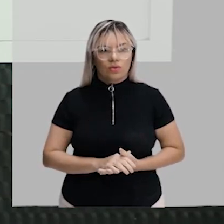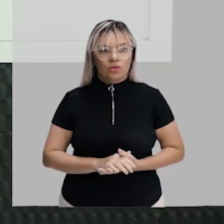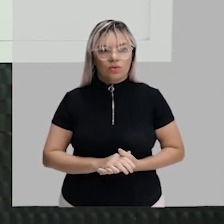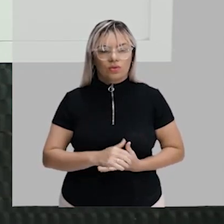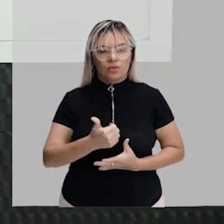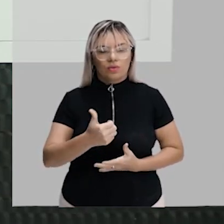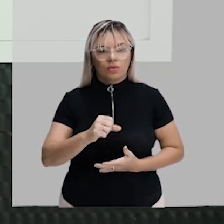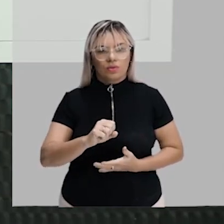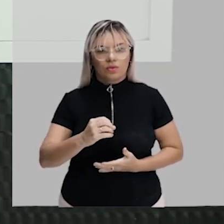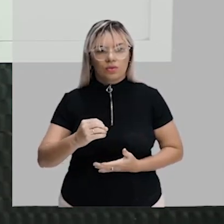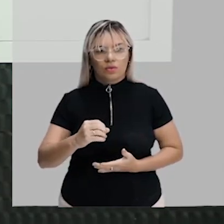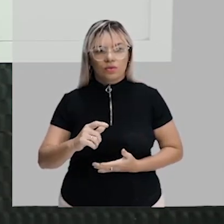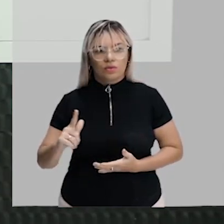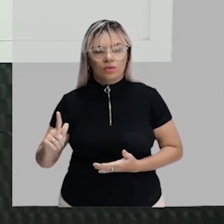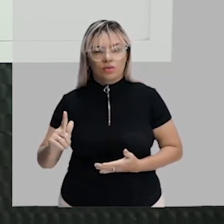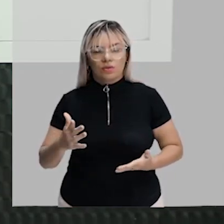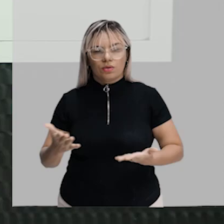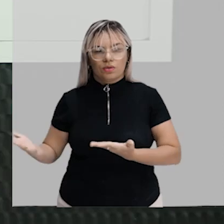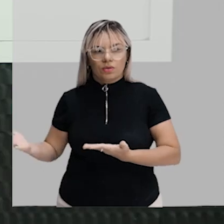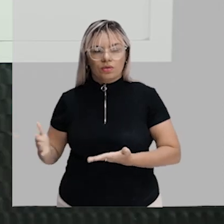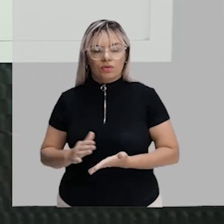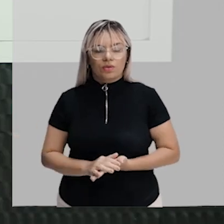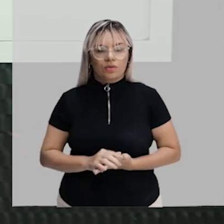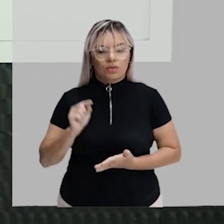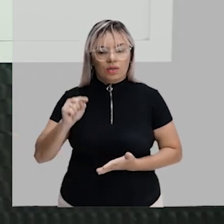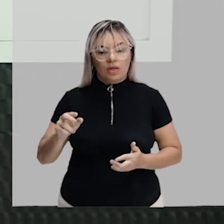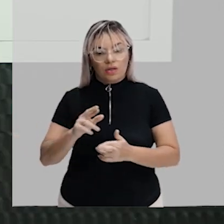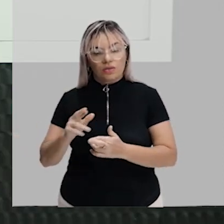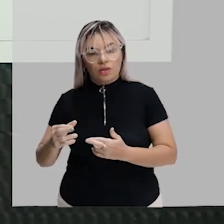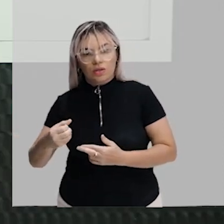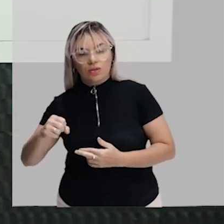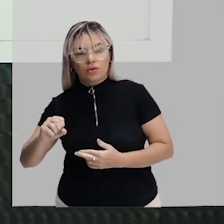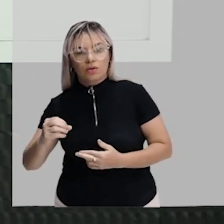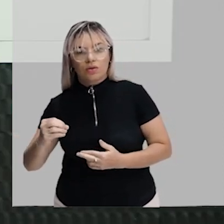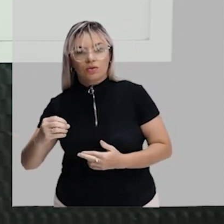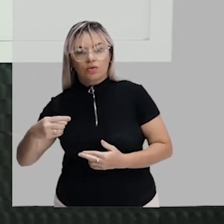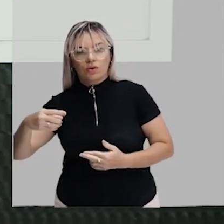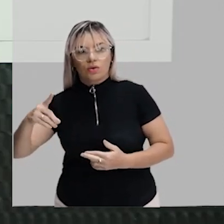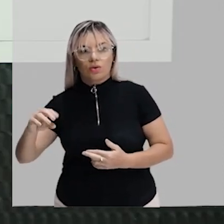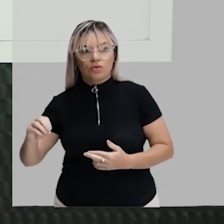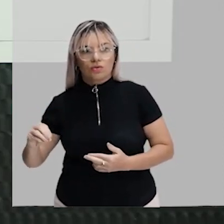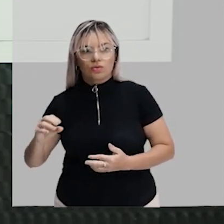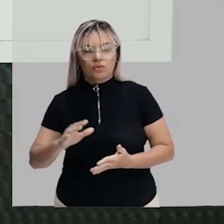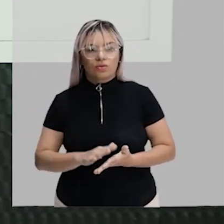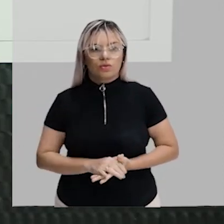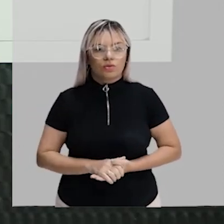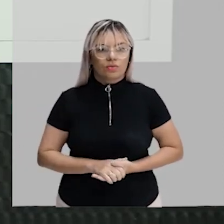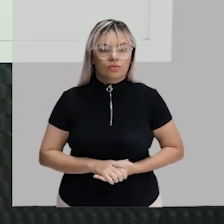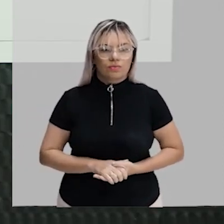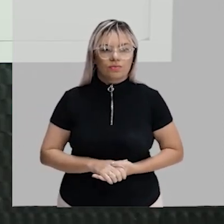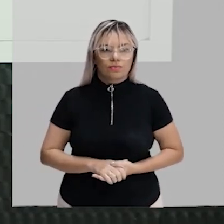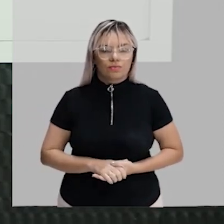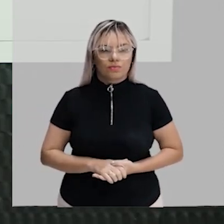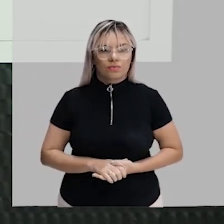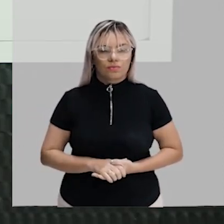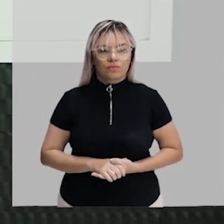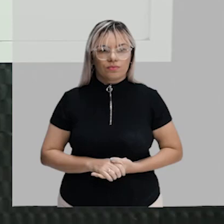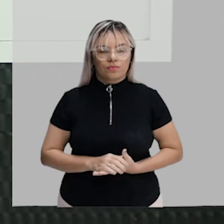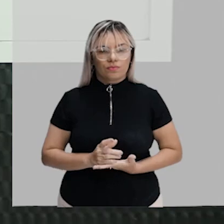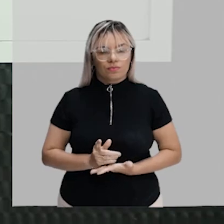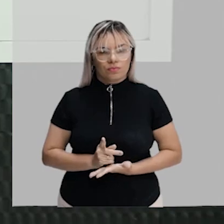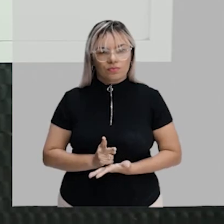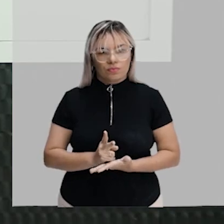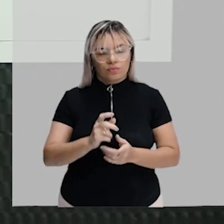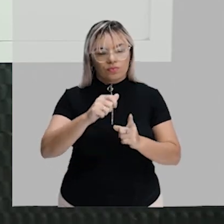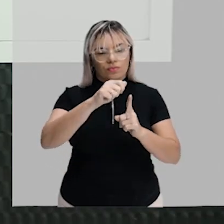180 gramas de sódio. Tá? 180 gramas de sódio durante